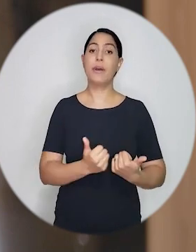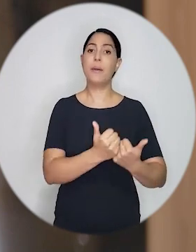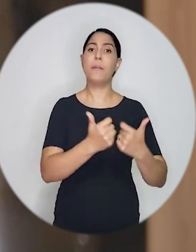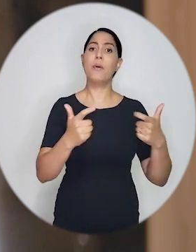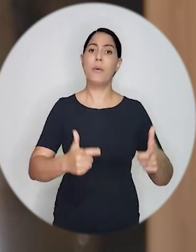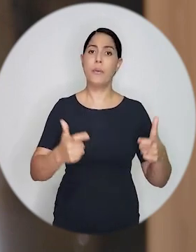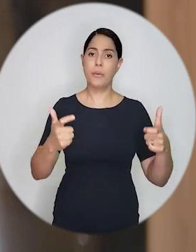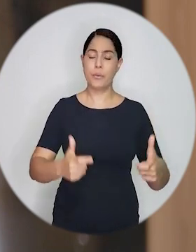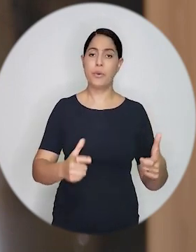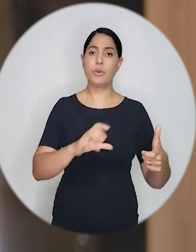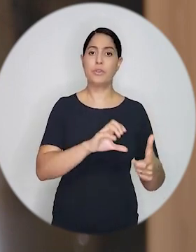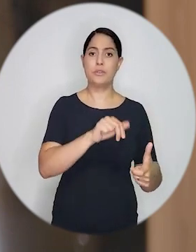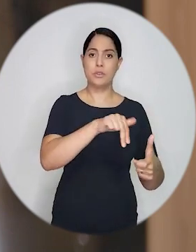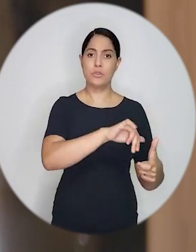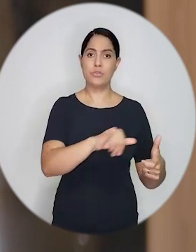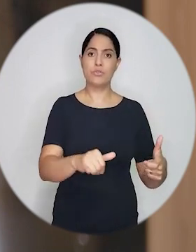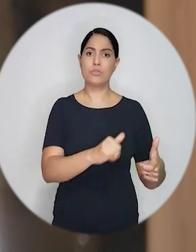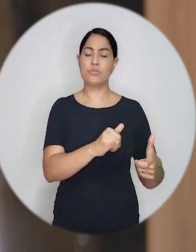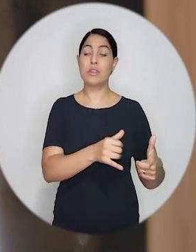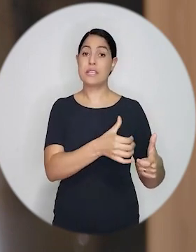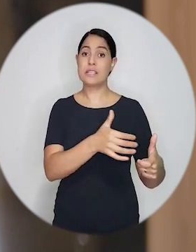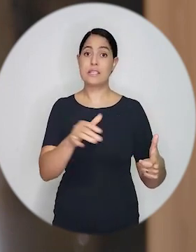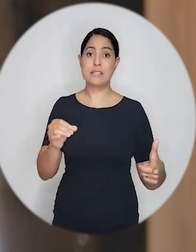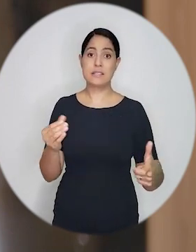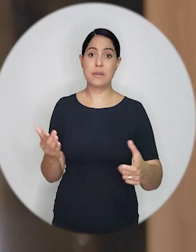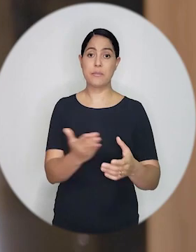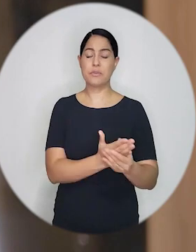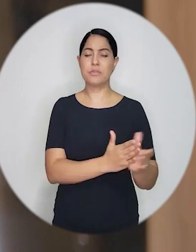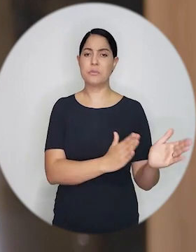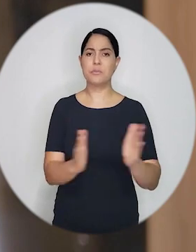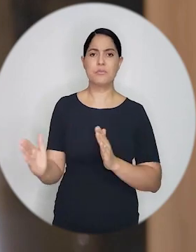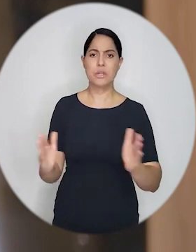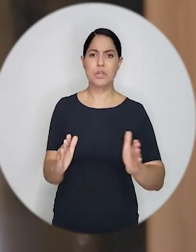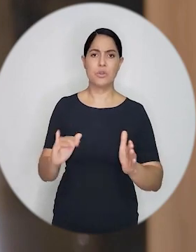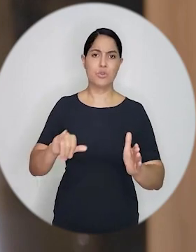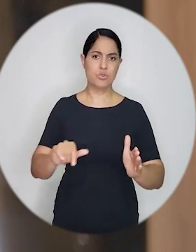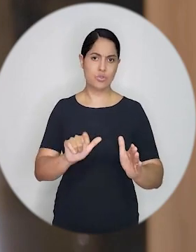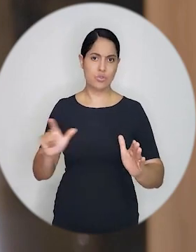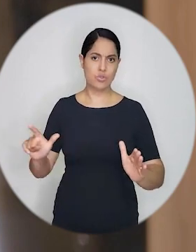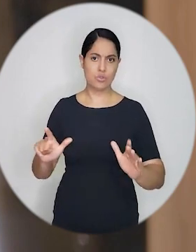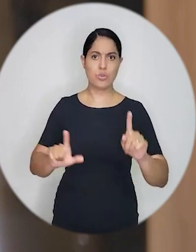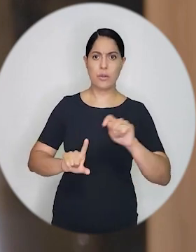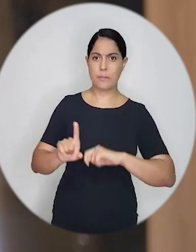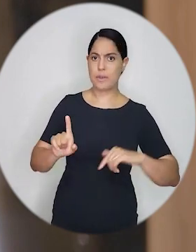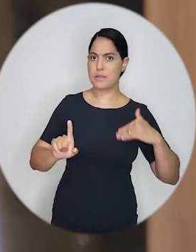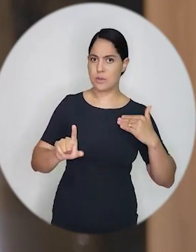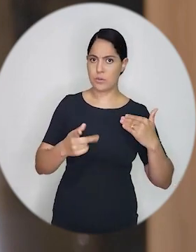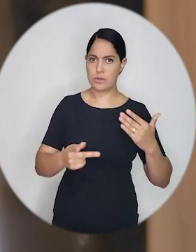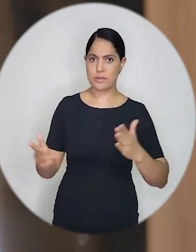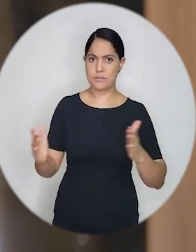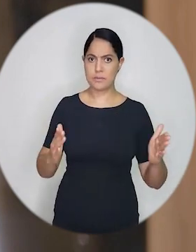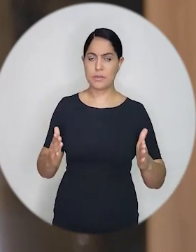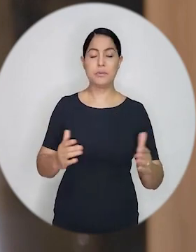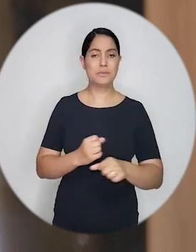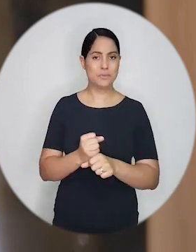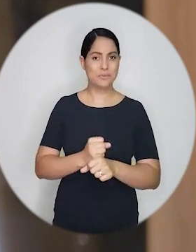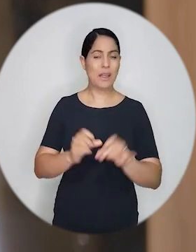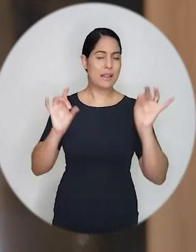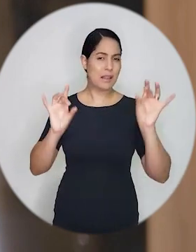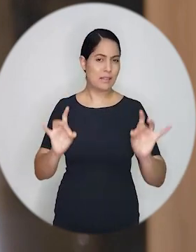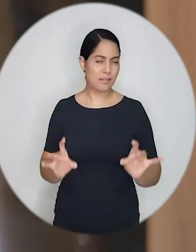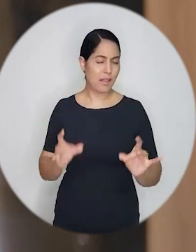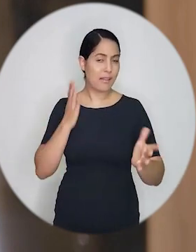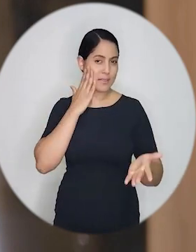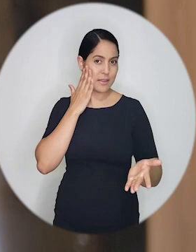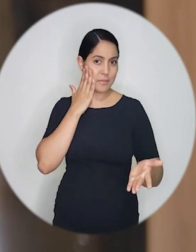à iniciativa do Conselho Nacional de Justiça, que prevê a revisão de mais de 100 mil processos entre julho e agosto deste ano. Quem conta